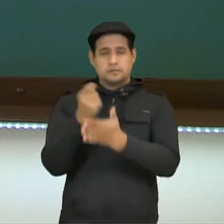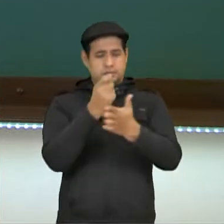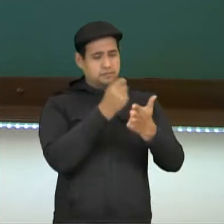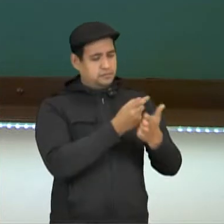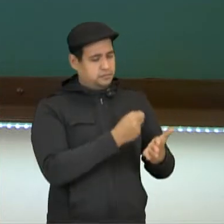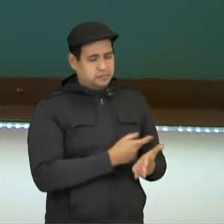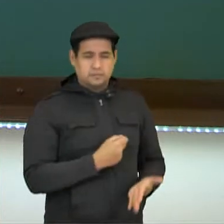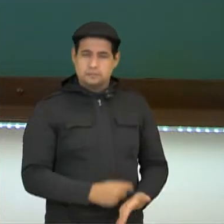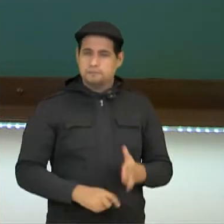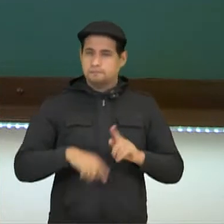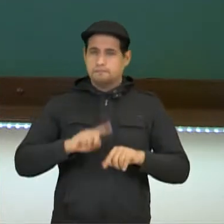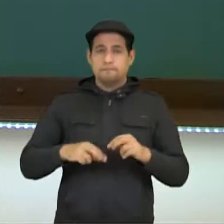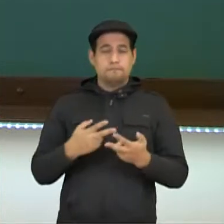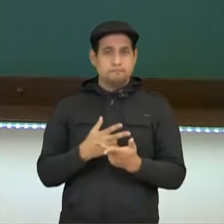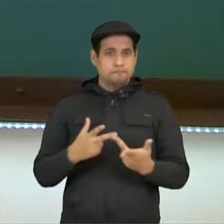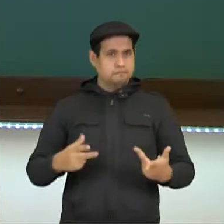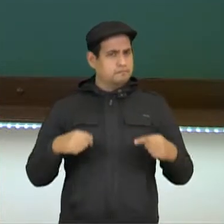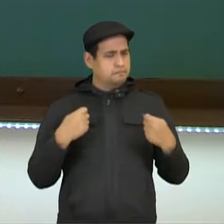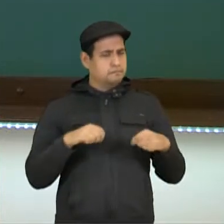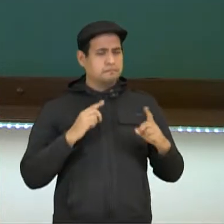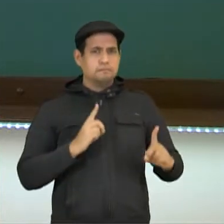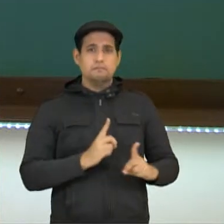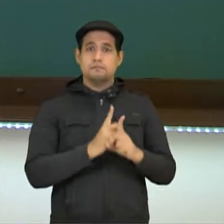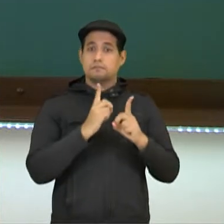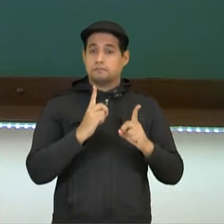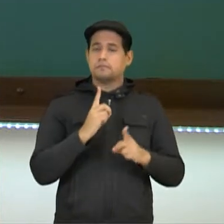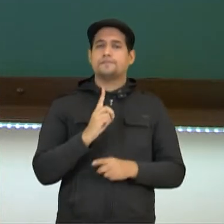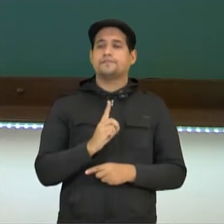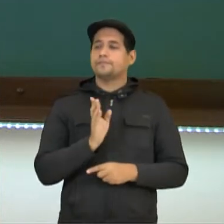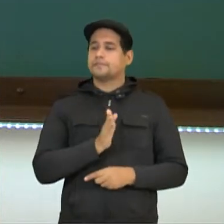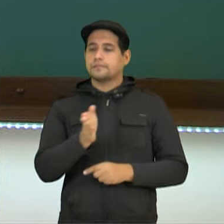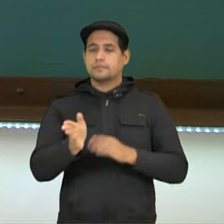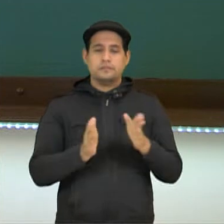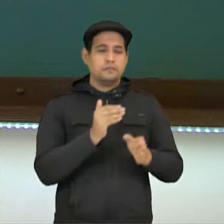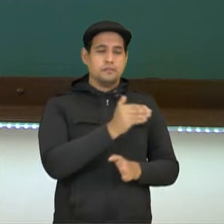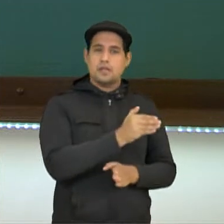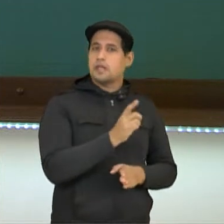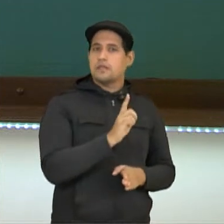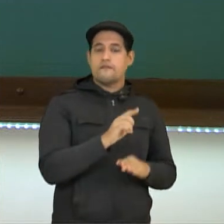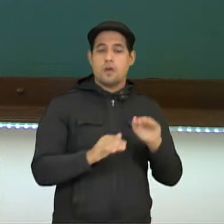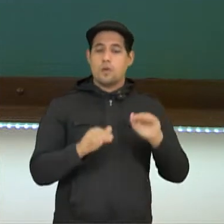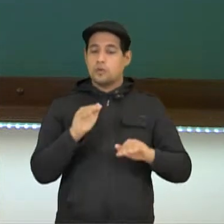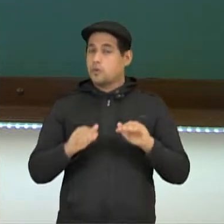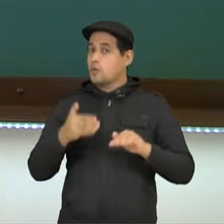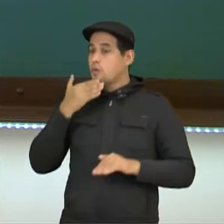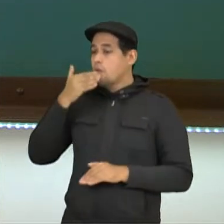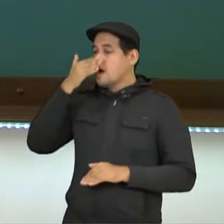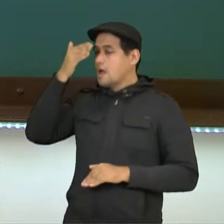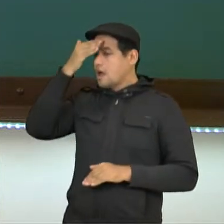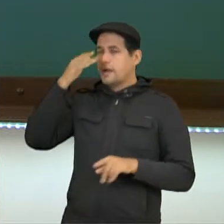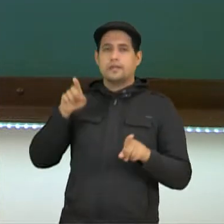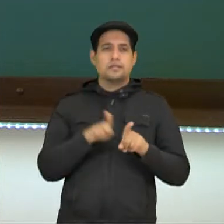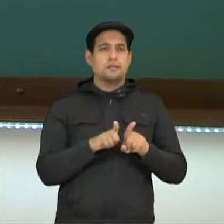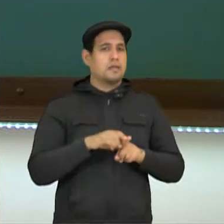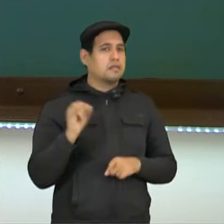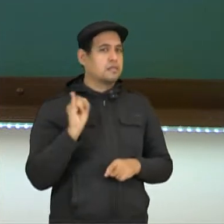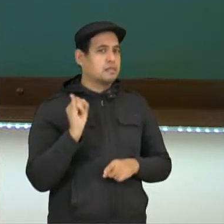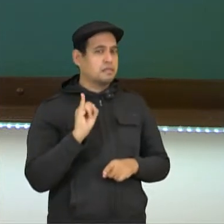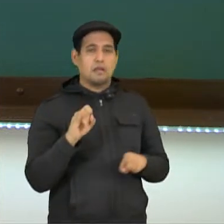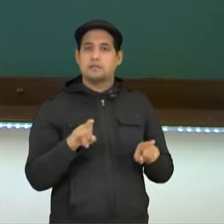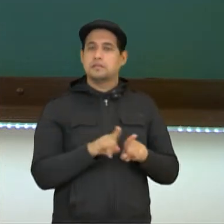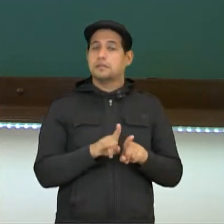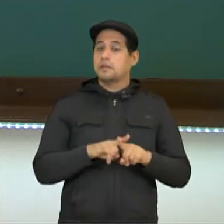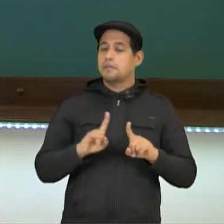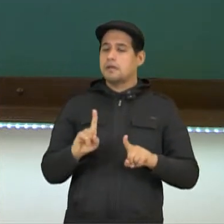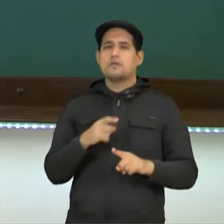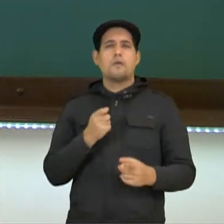as especiarias. Tiveram que encontrar uma rota que não passasse pelo controle dos árabes nem dos italianos e